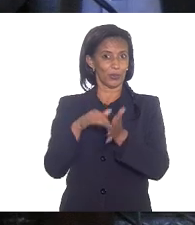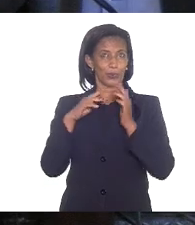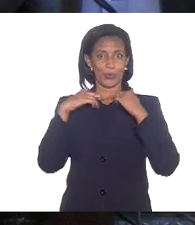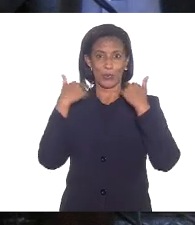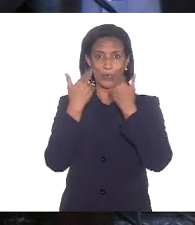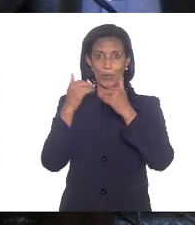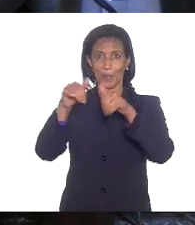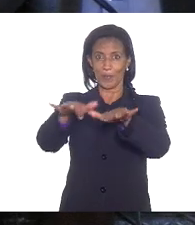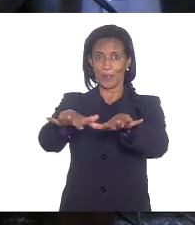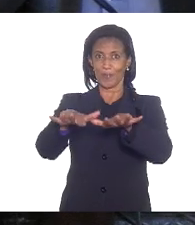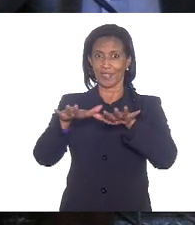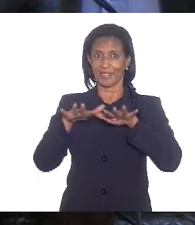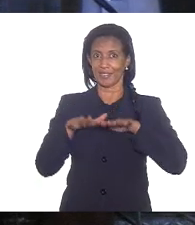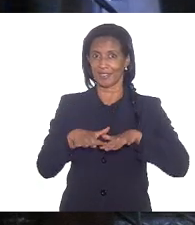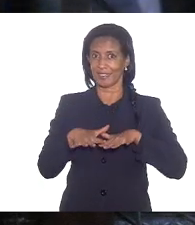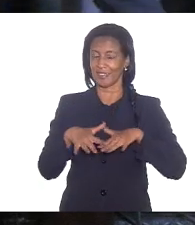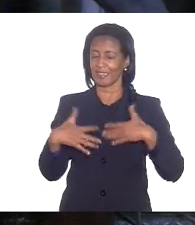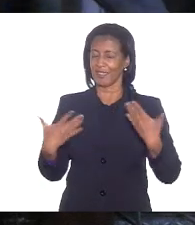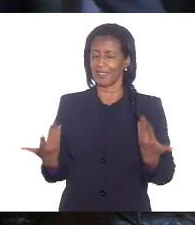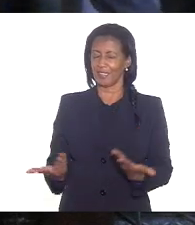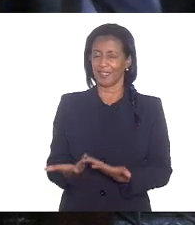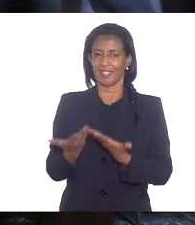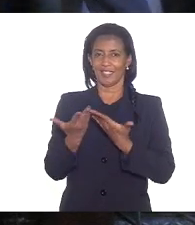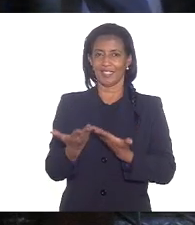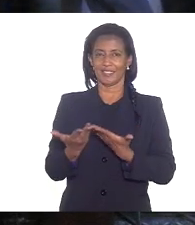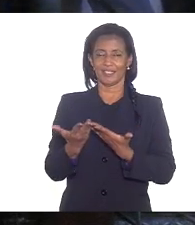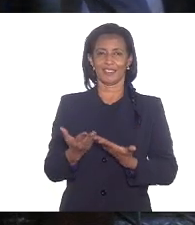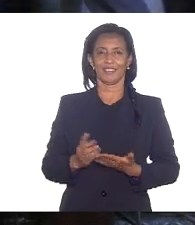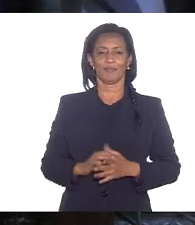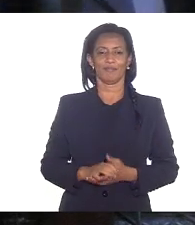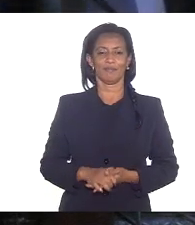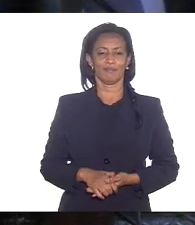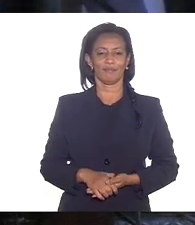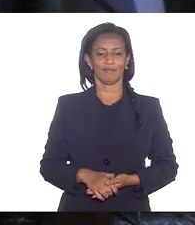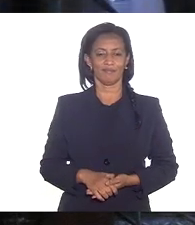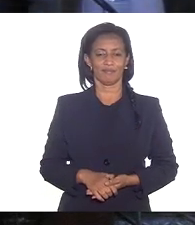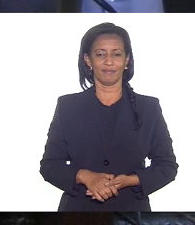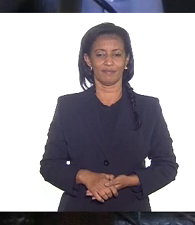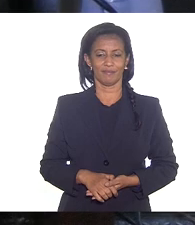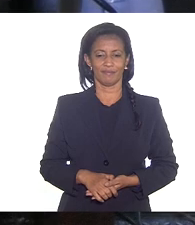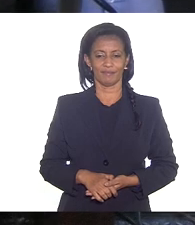o plenário da nossa do nosso querido Palácio Tiradentes